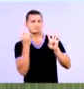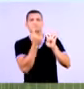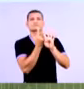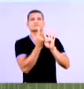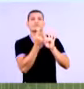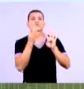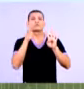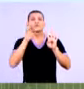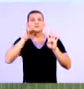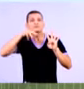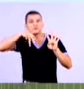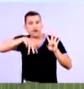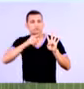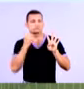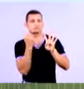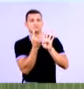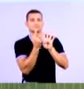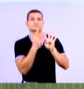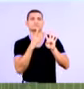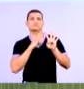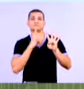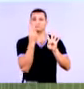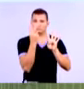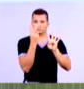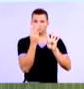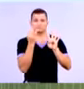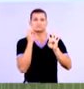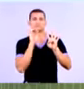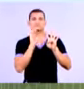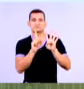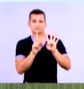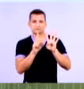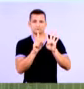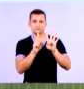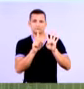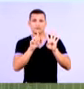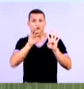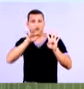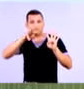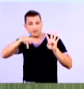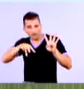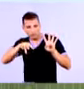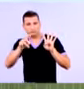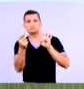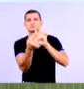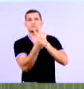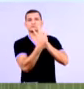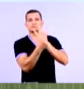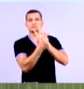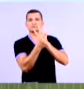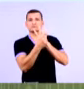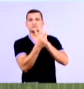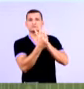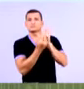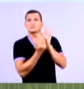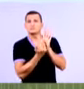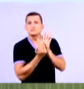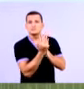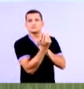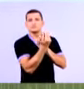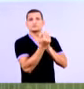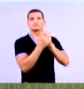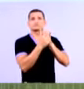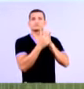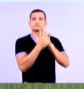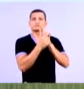eu tenho dois controladores. Eu tenho que saber quem é o início e quem é o final. Quem é atendido? Quem é atendido, eu vou removendo